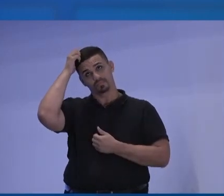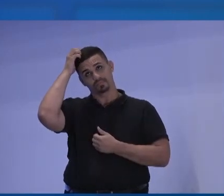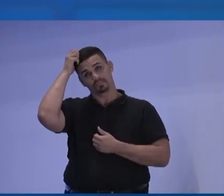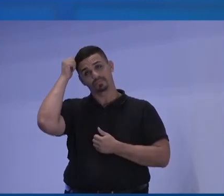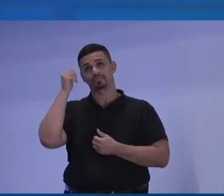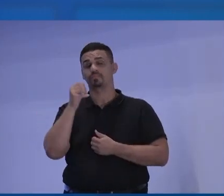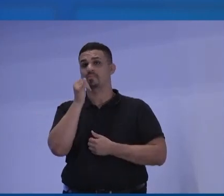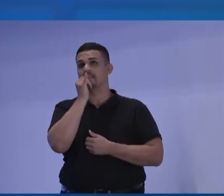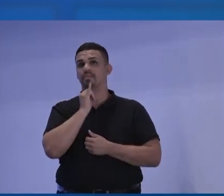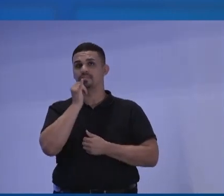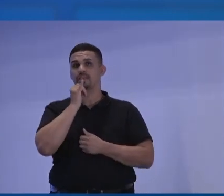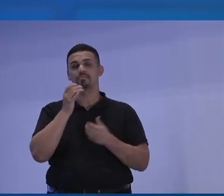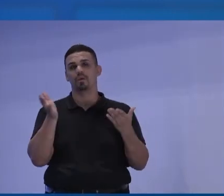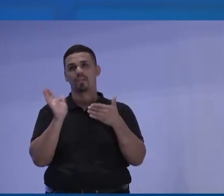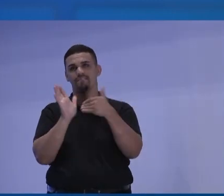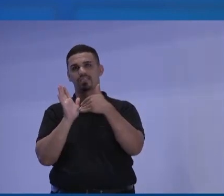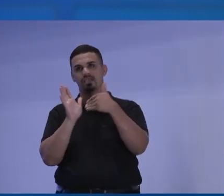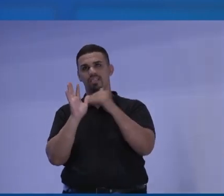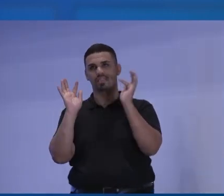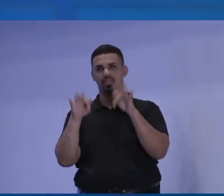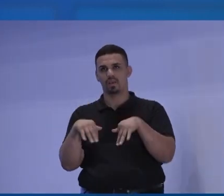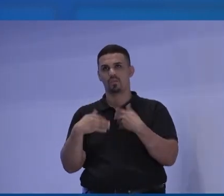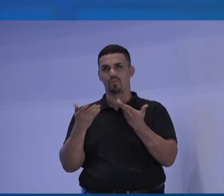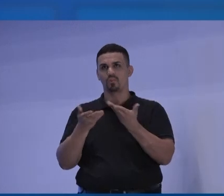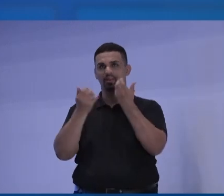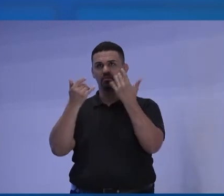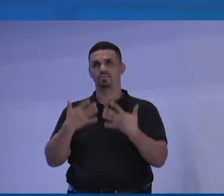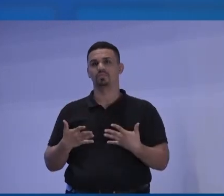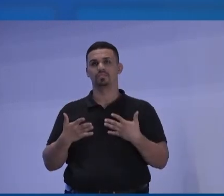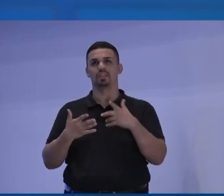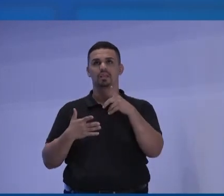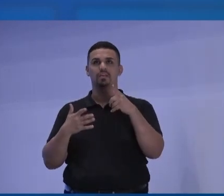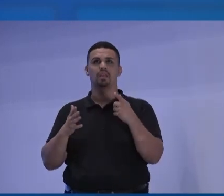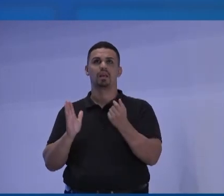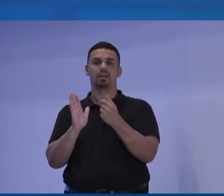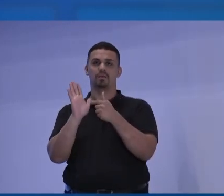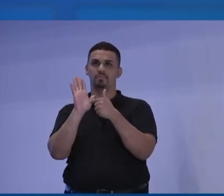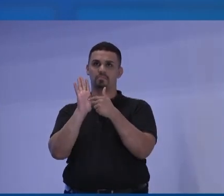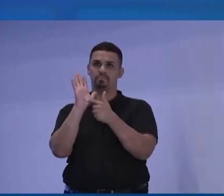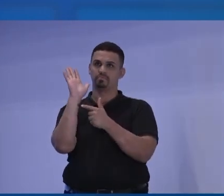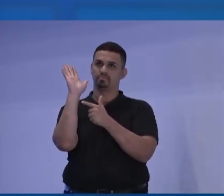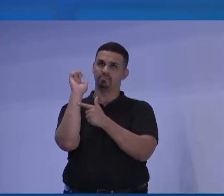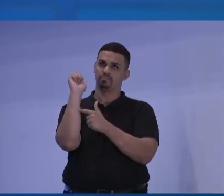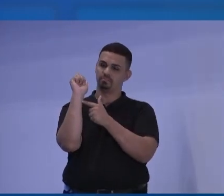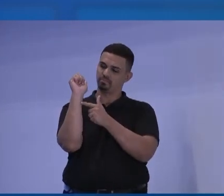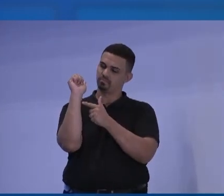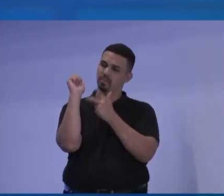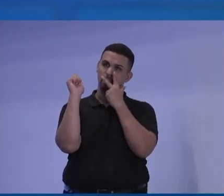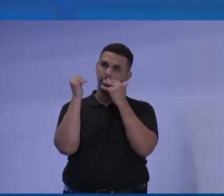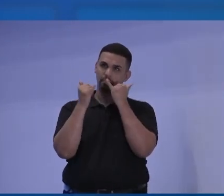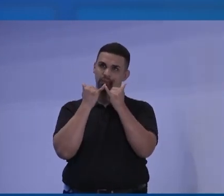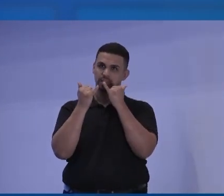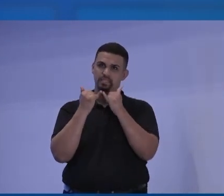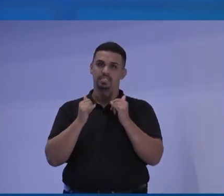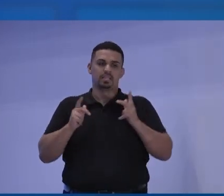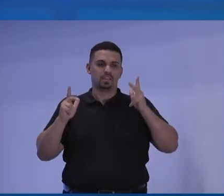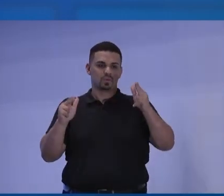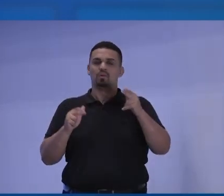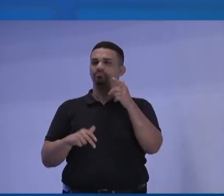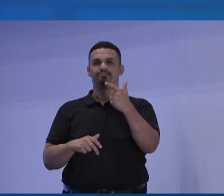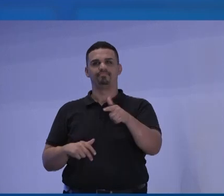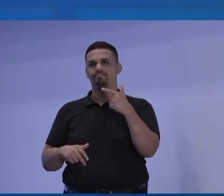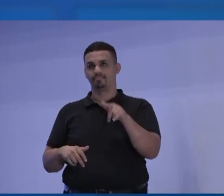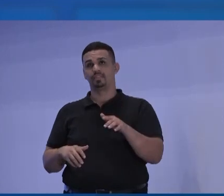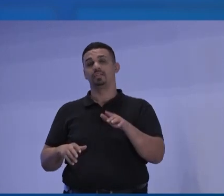Aqui, como conclusão, lesões semelhantes não são iguais. Então, nós precisamos estudar e